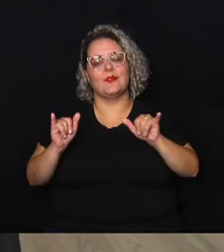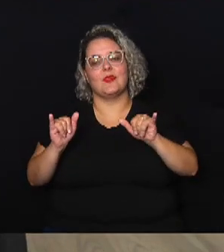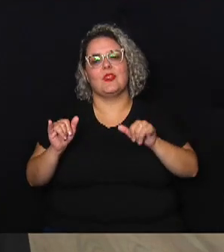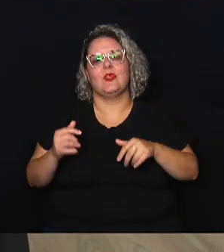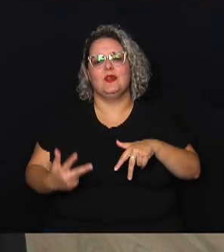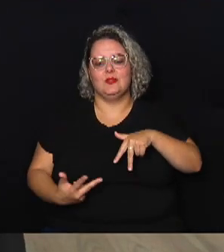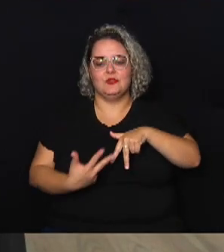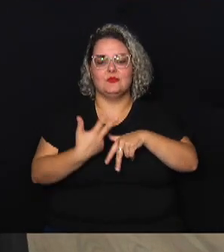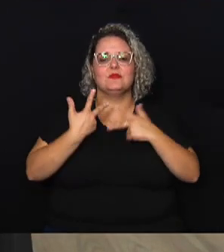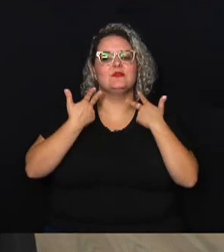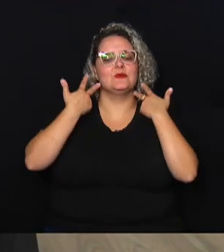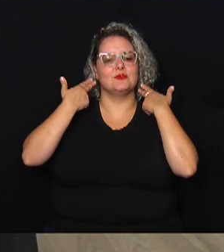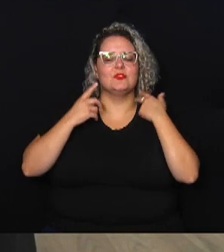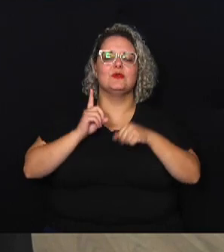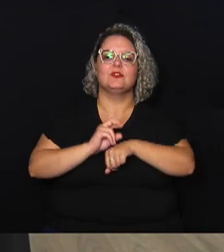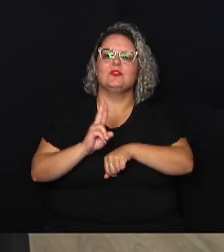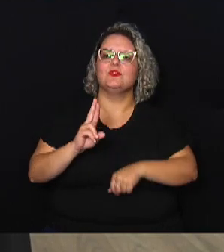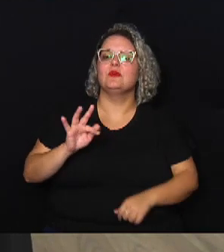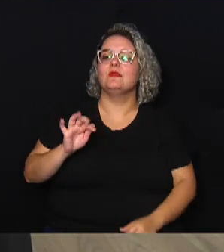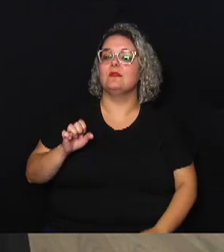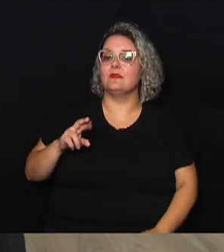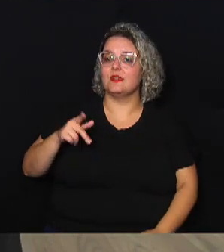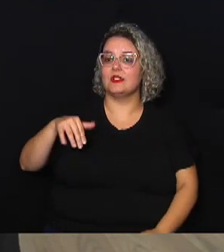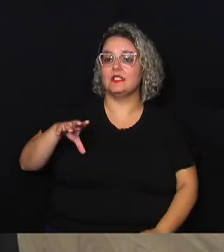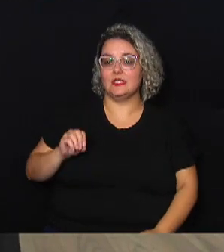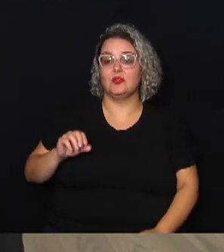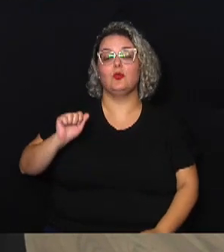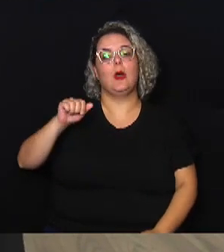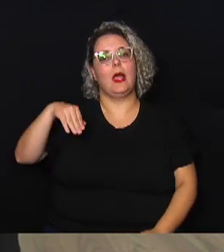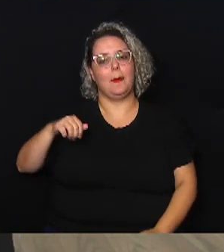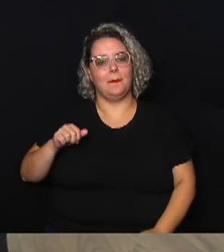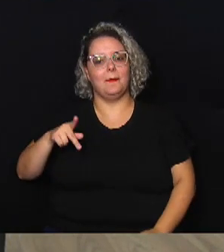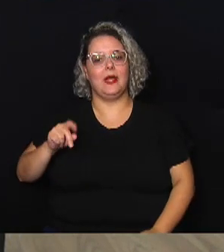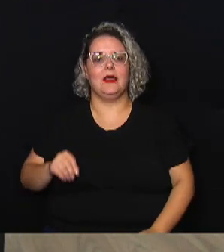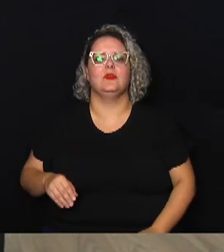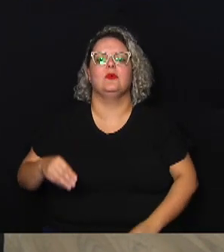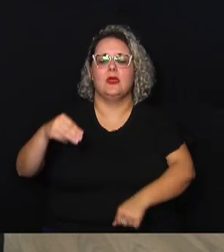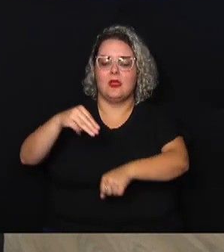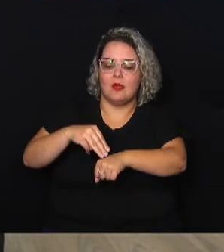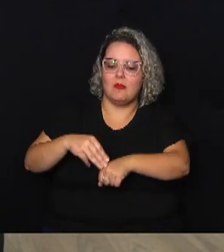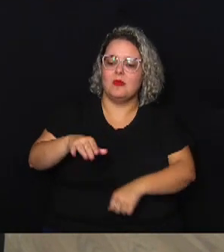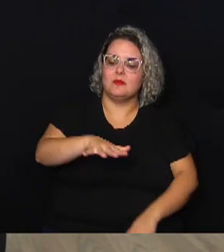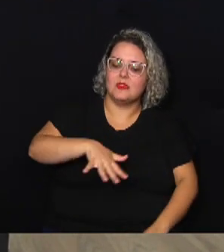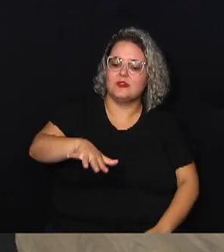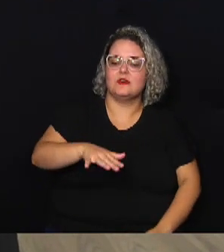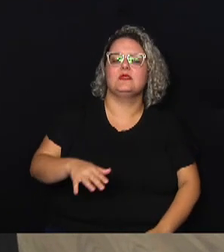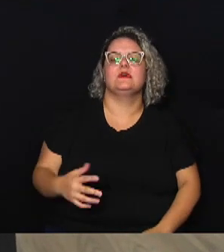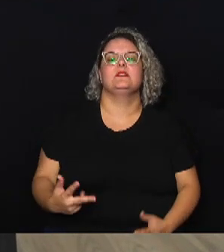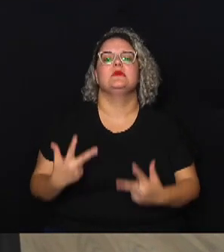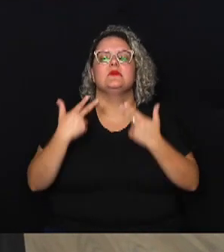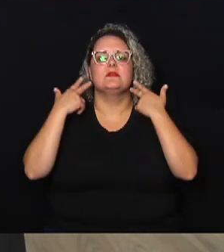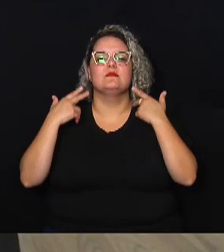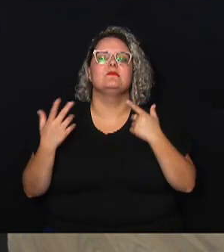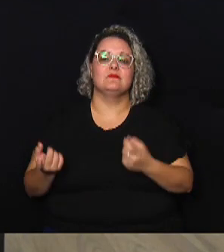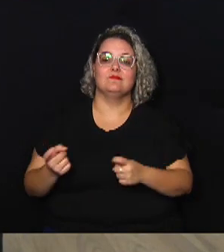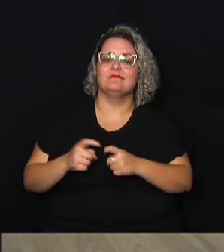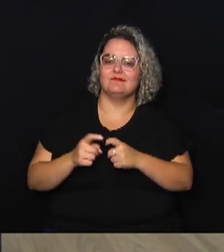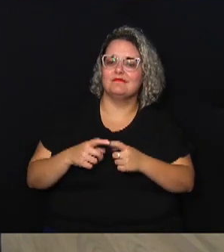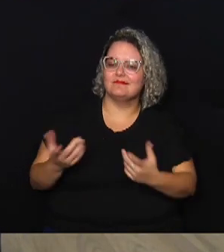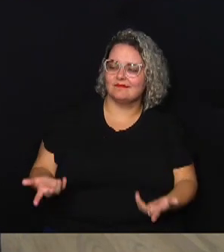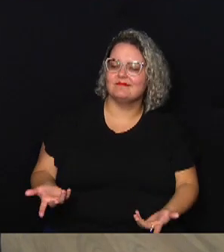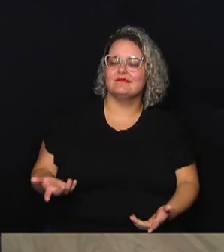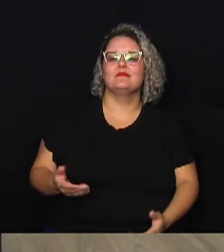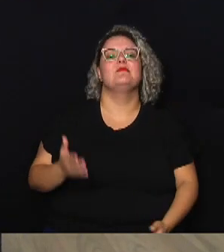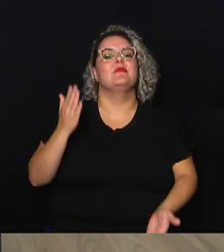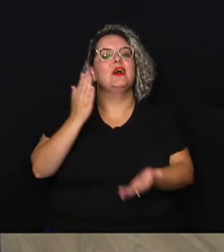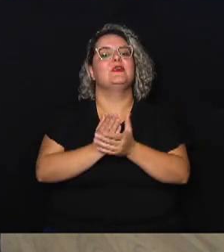cirurgião plástico, Dr. Fernando Amato, que também é membro da Sociedade Brasileira de Cirurgia Plástica. Parou tudo aí nessa sexta-feira à tarde